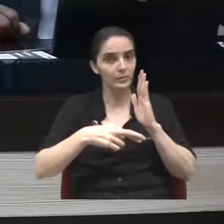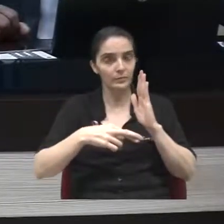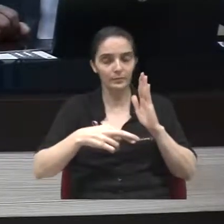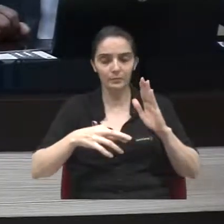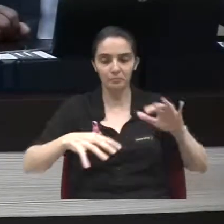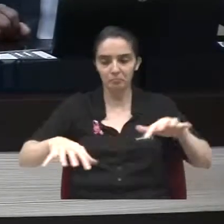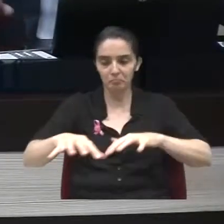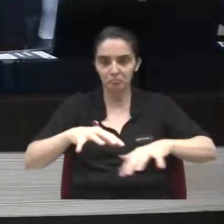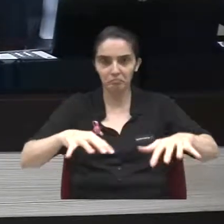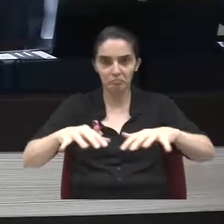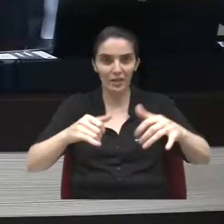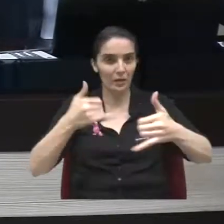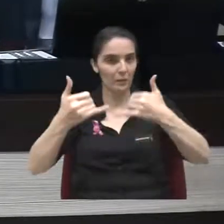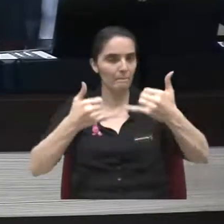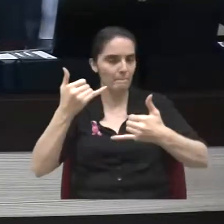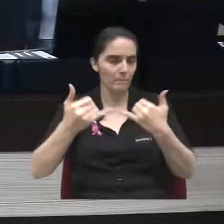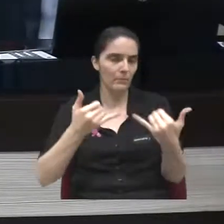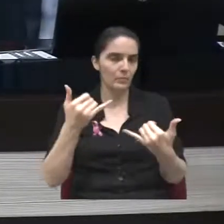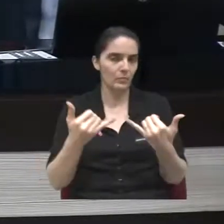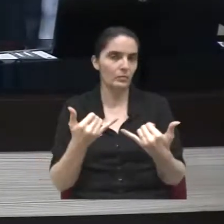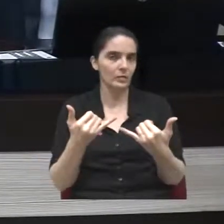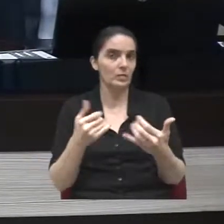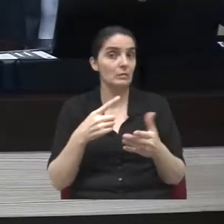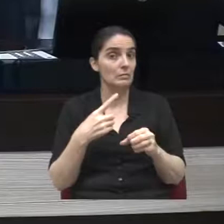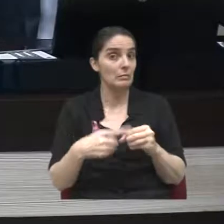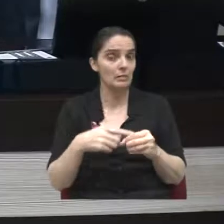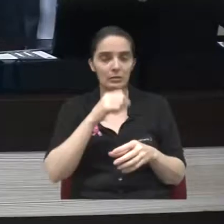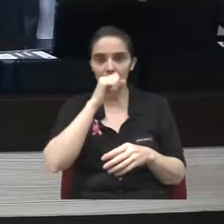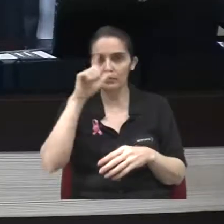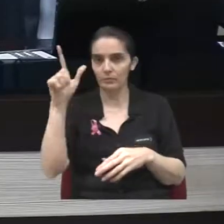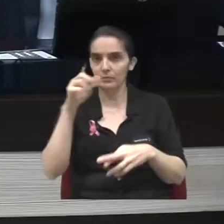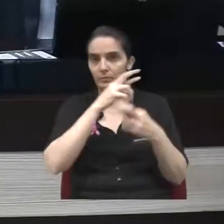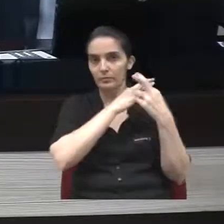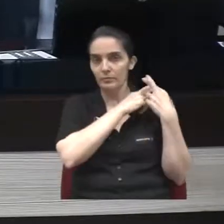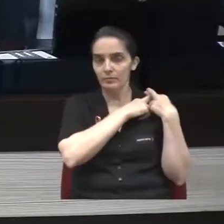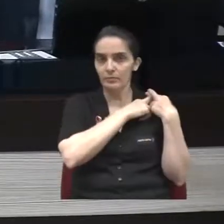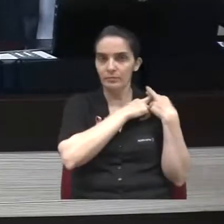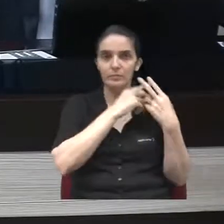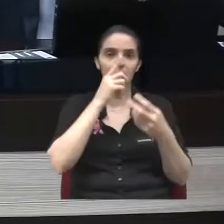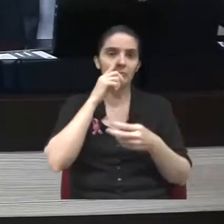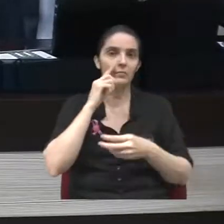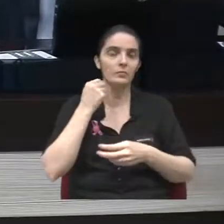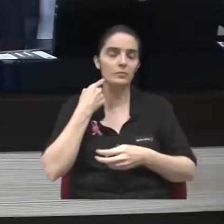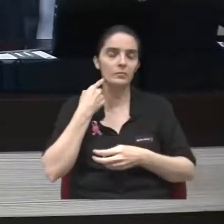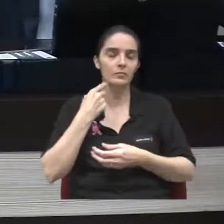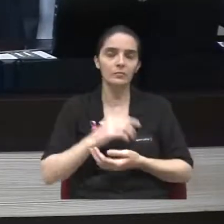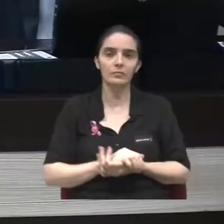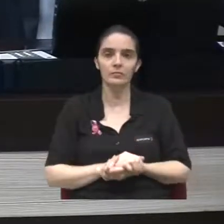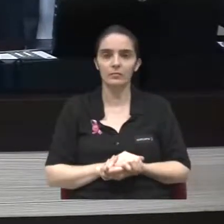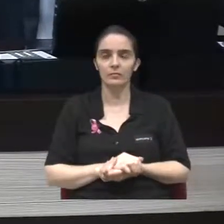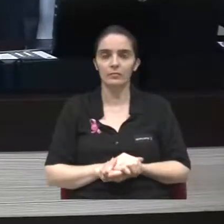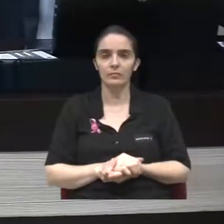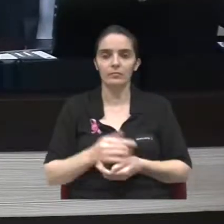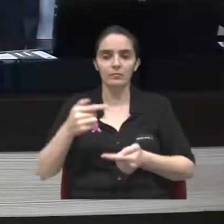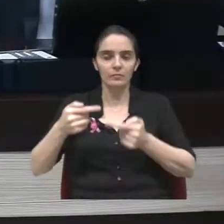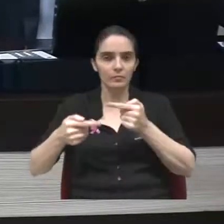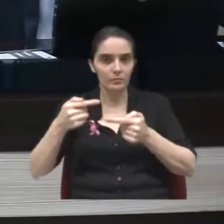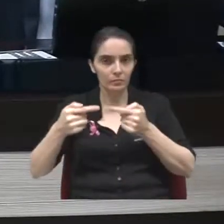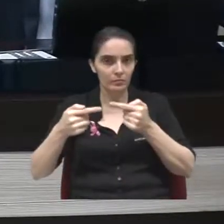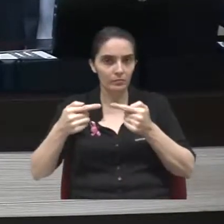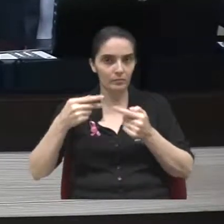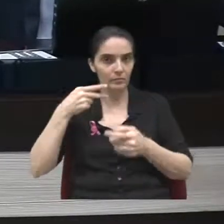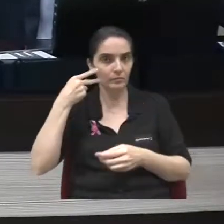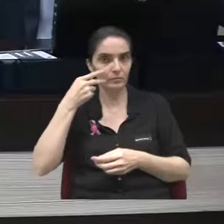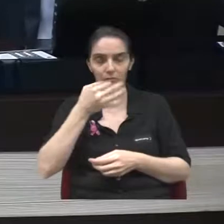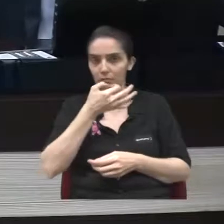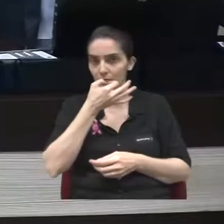diversão e similares no município de Limeira. Autoria, vereador Newton Santos. O requerimento está em discussão. Algum vereador deseja discutir